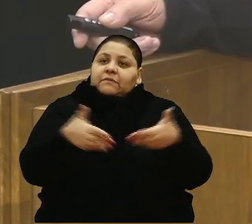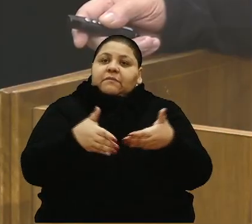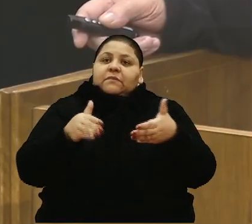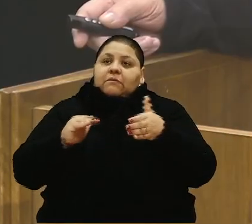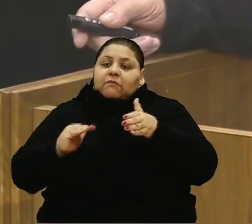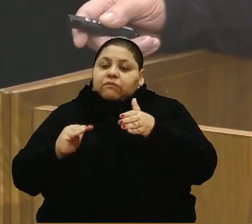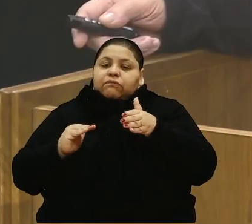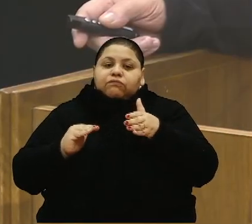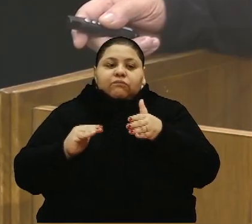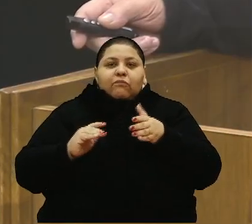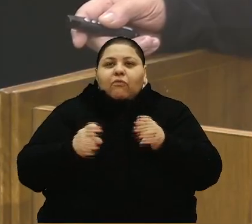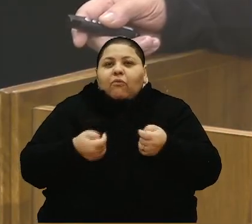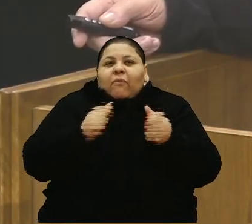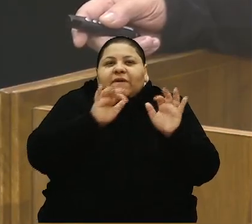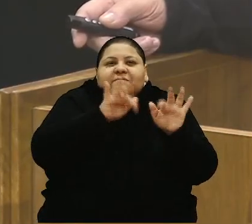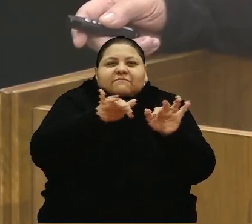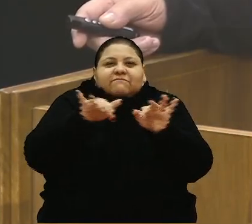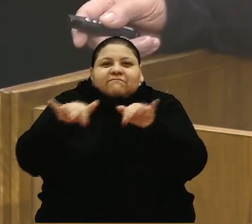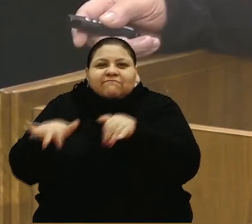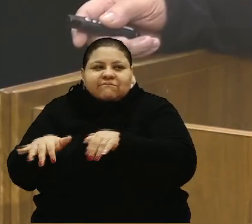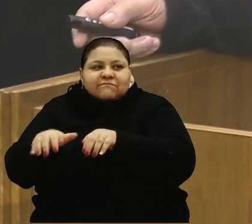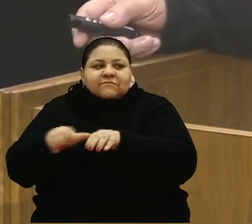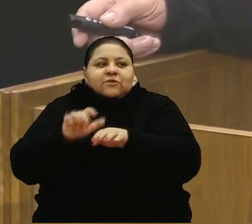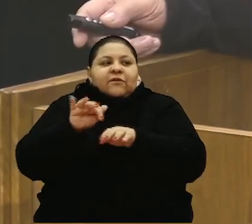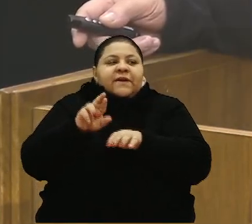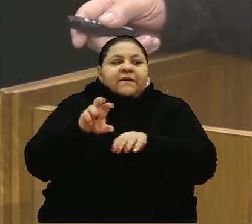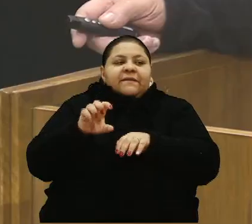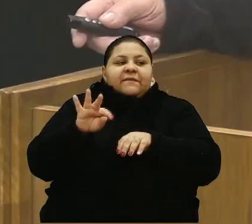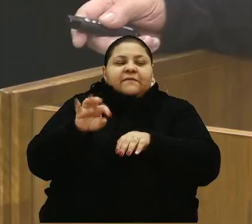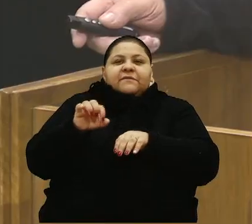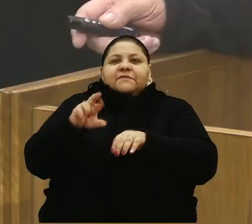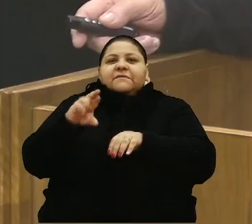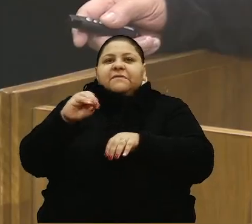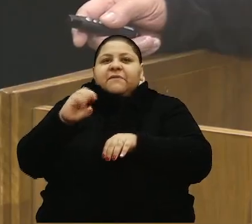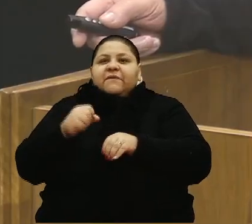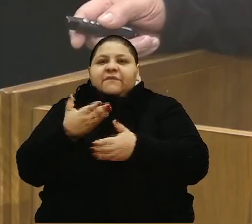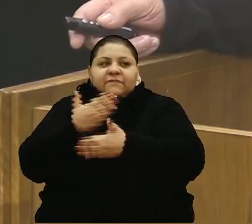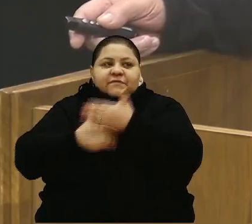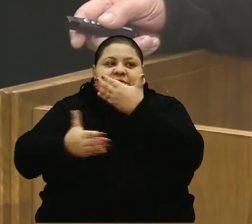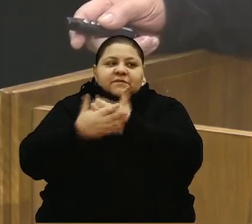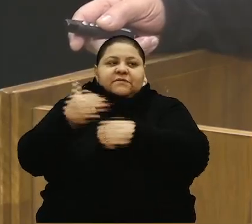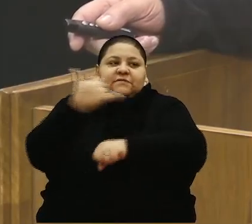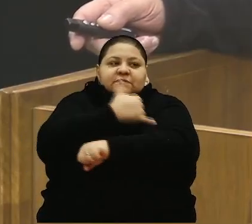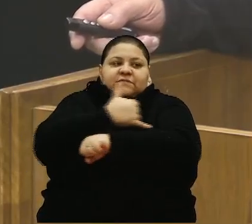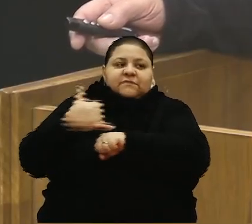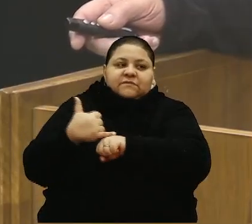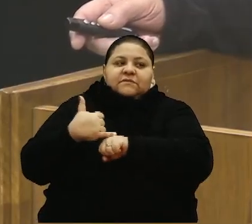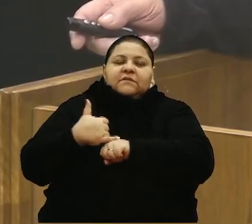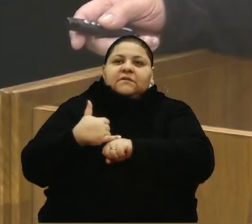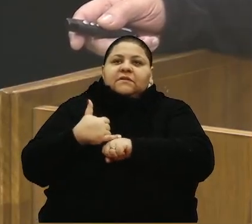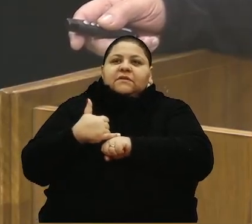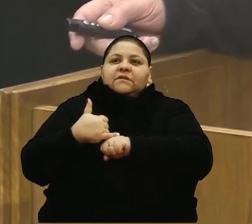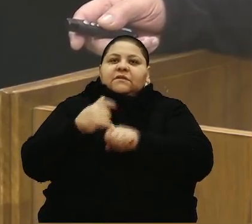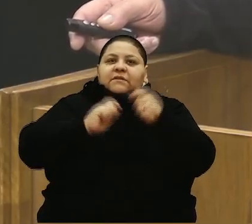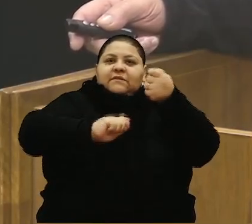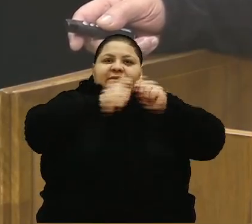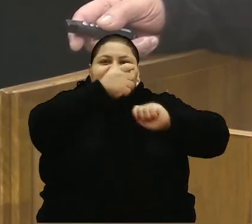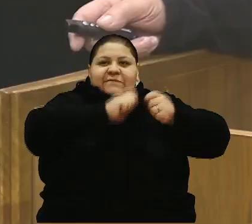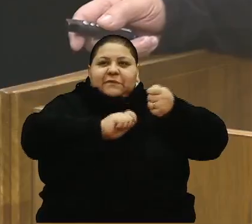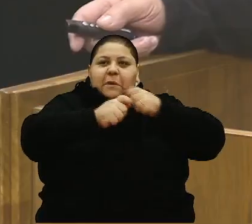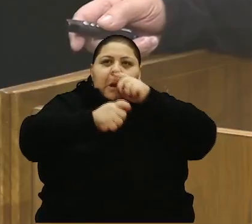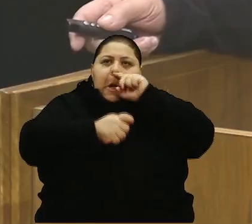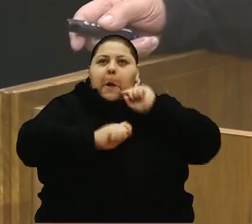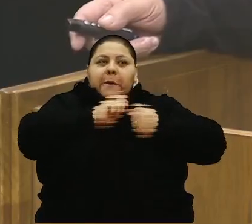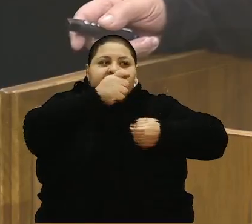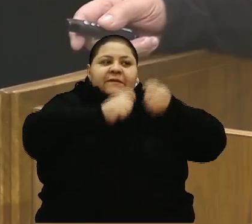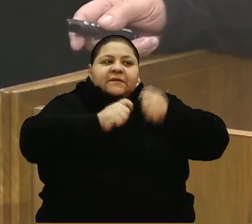gradativamente acabando com os freteiros e incorporando todos esses passageiros que se dirigem às fábricas, que se dirigem ao